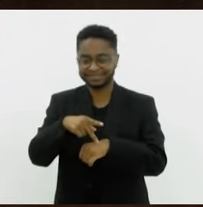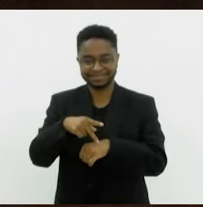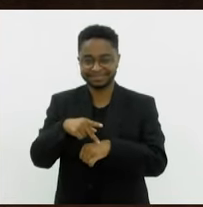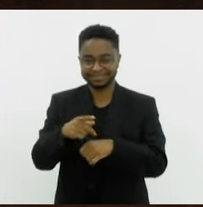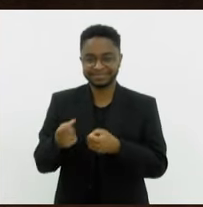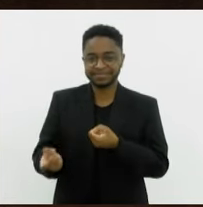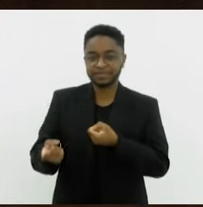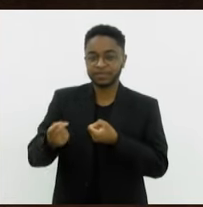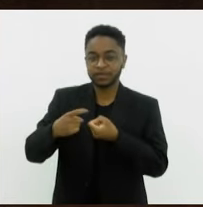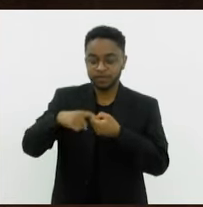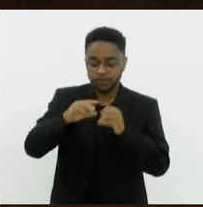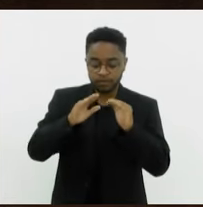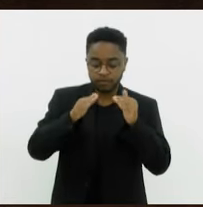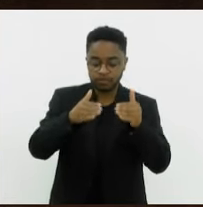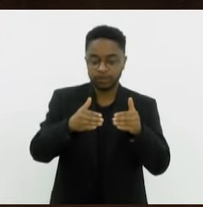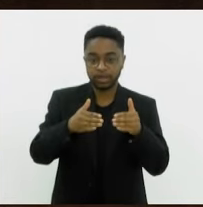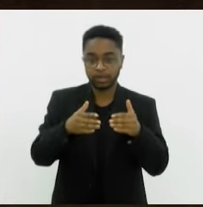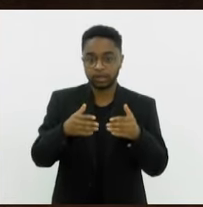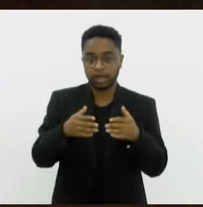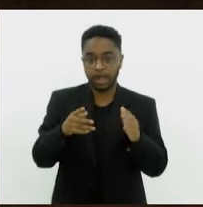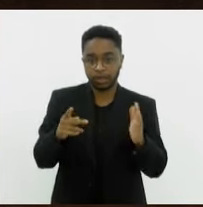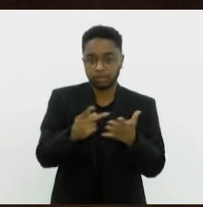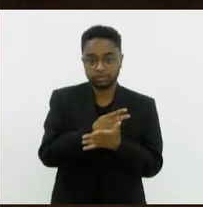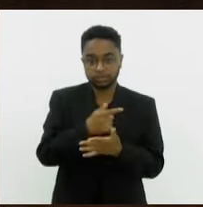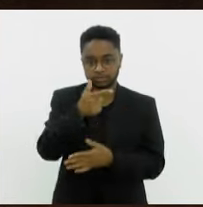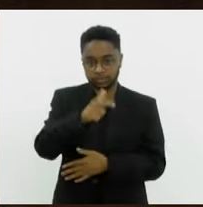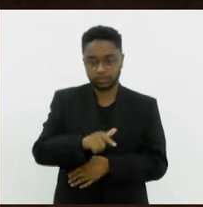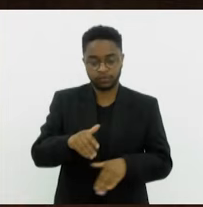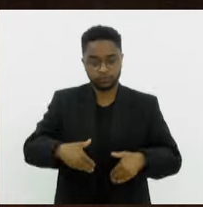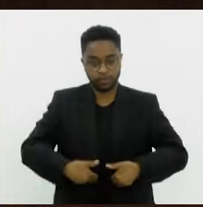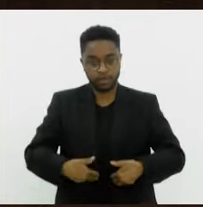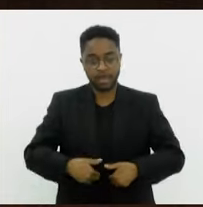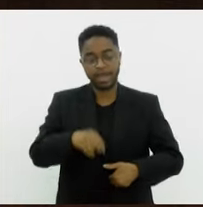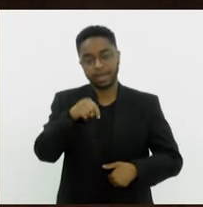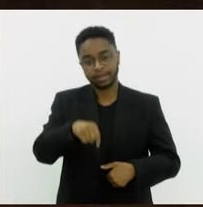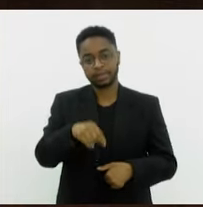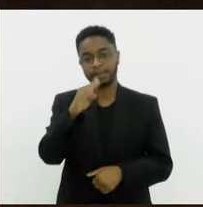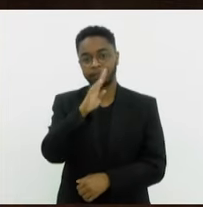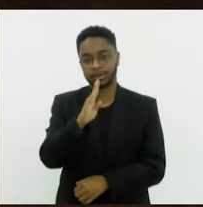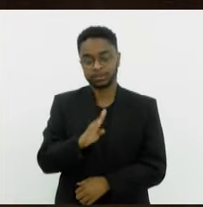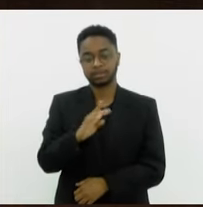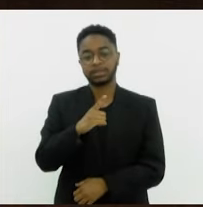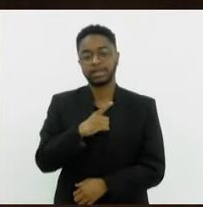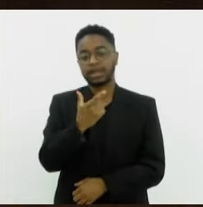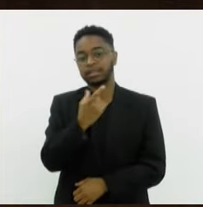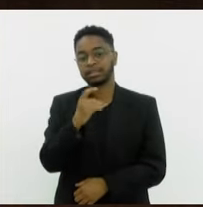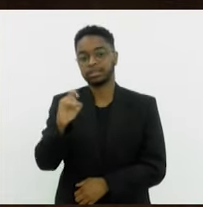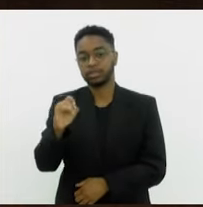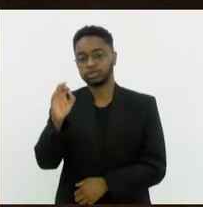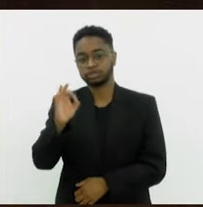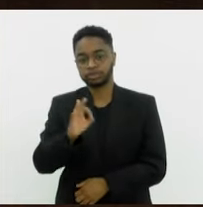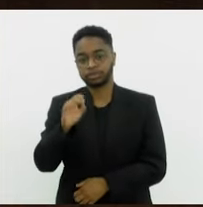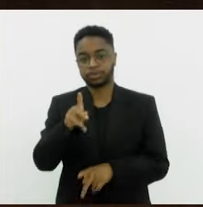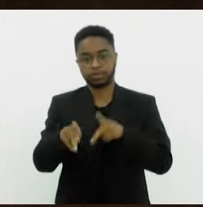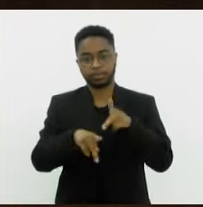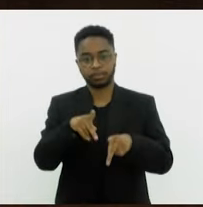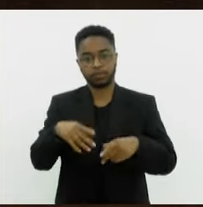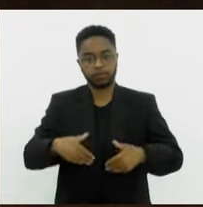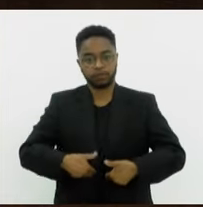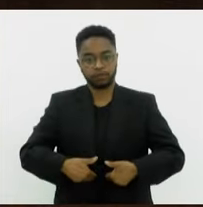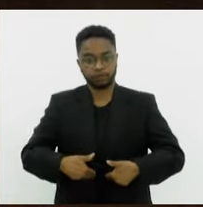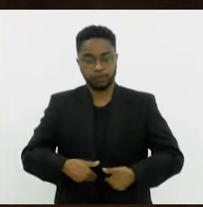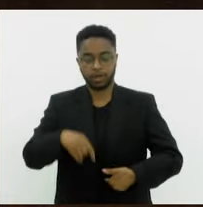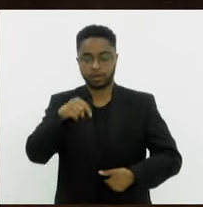a fome, o Rio de Janeiro em especial, tem 10% dos famintos do Brasil, e eu não tenho dúvida que a